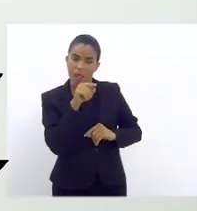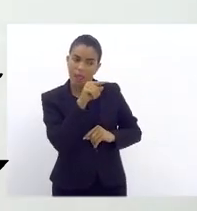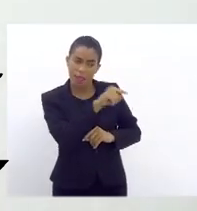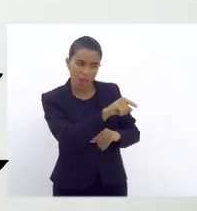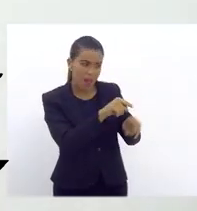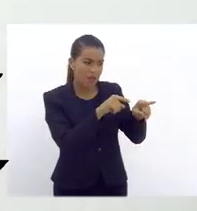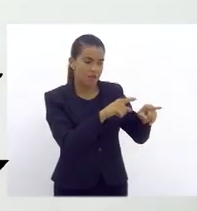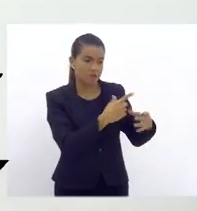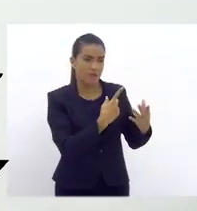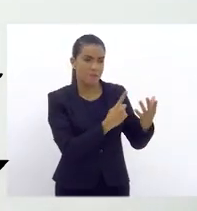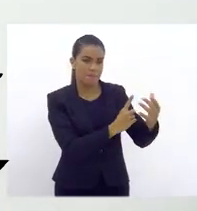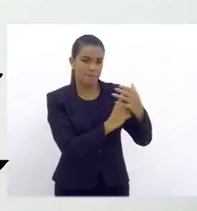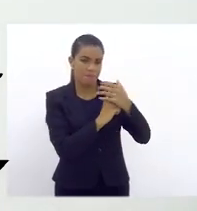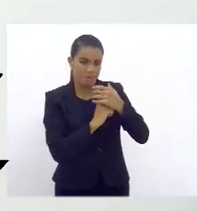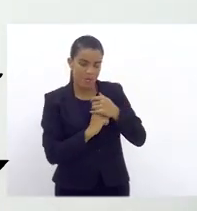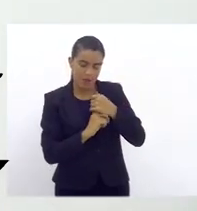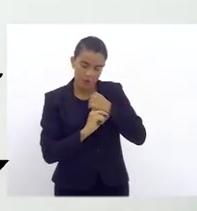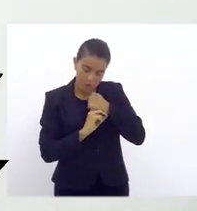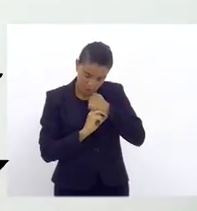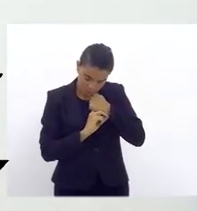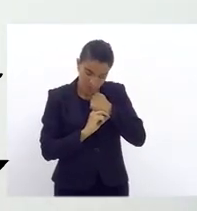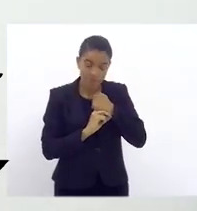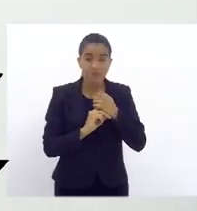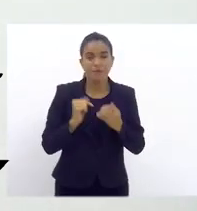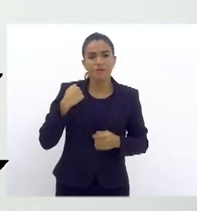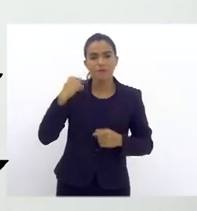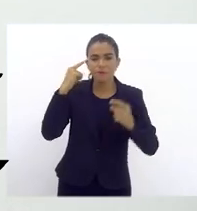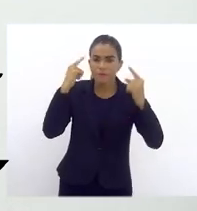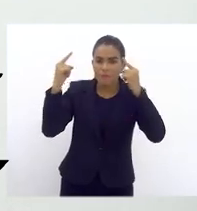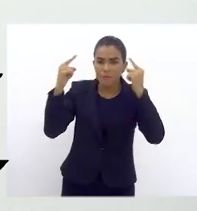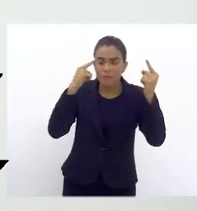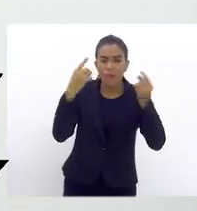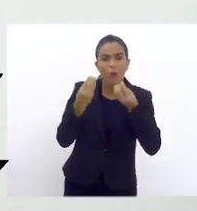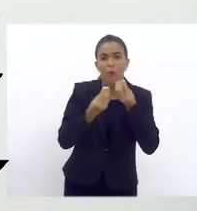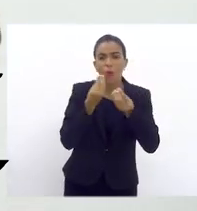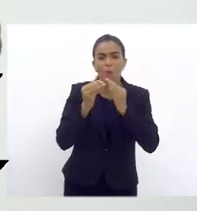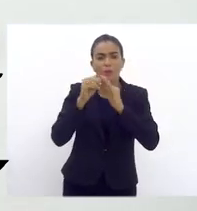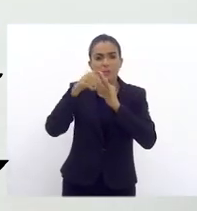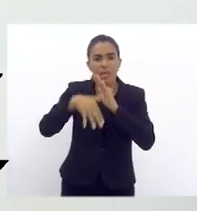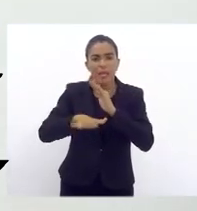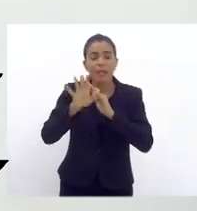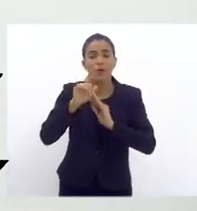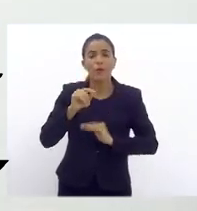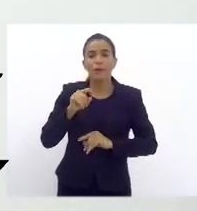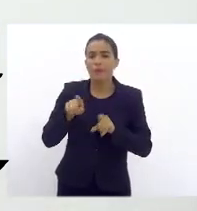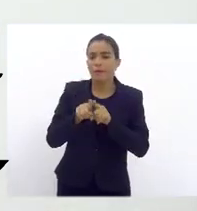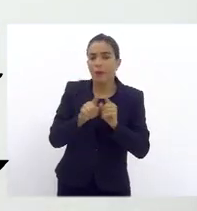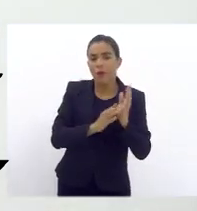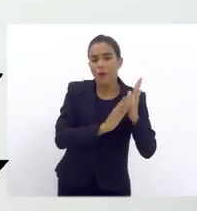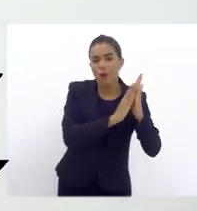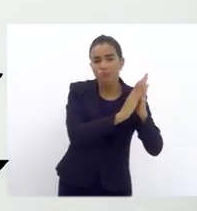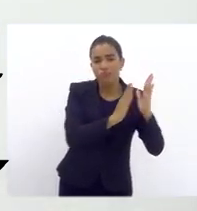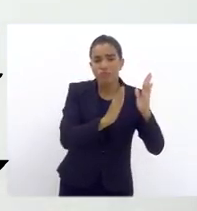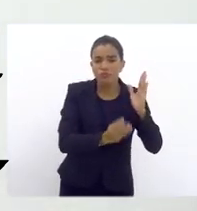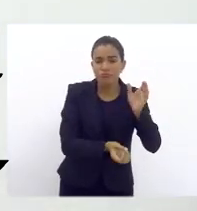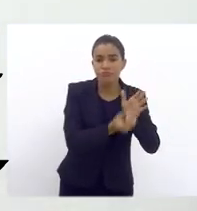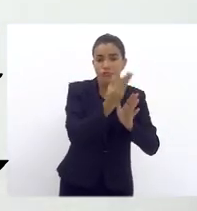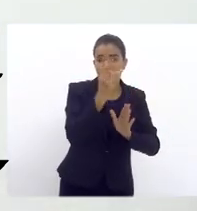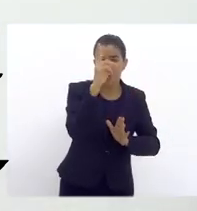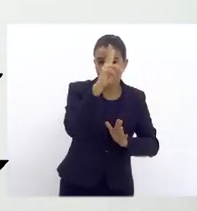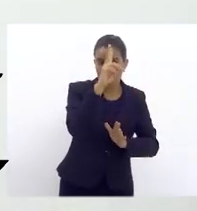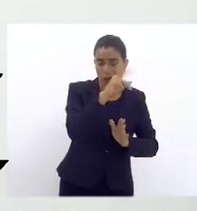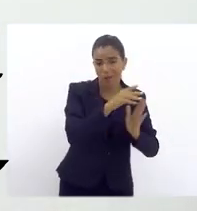me acolher então é pensar como esses terreiros desde o processo histórico até agora